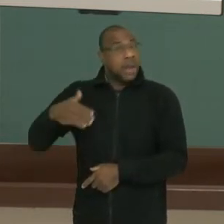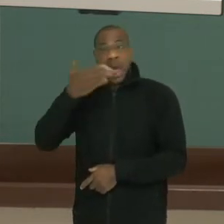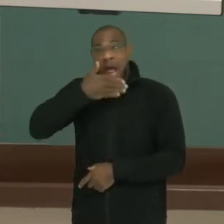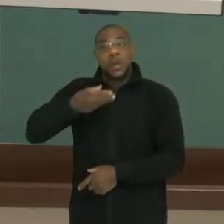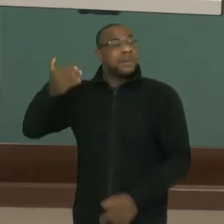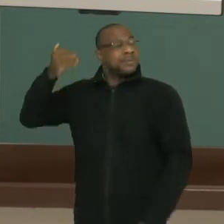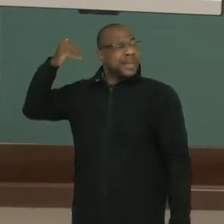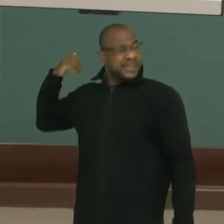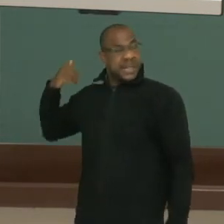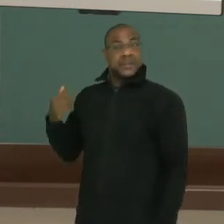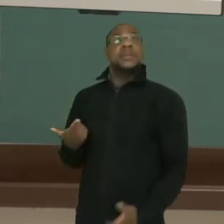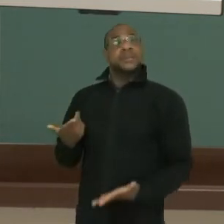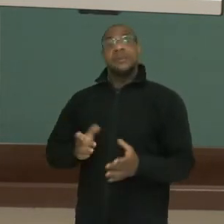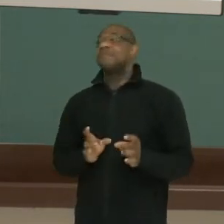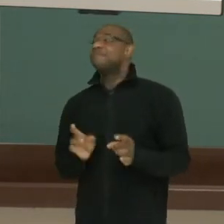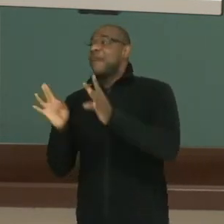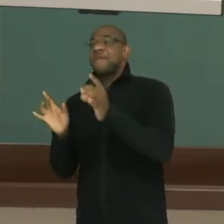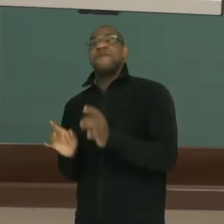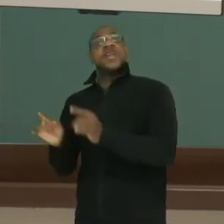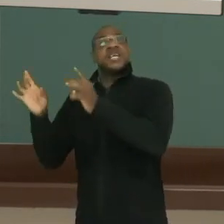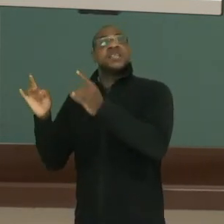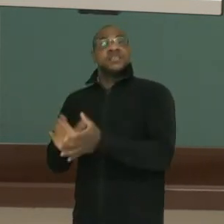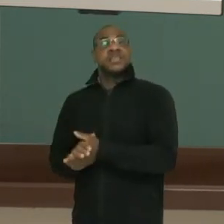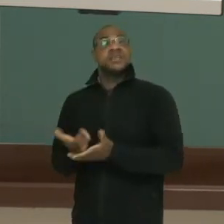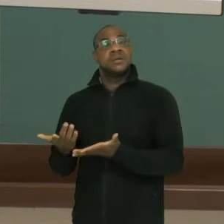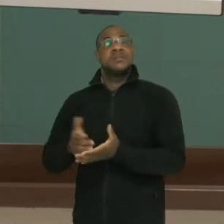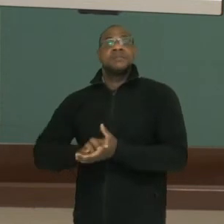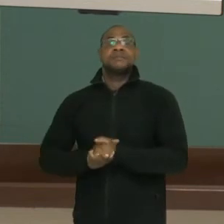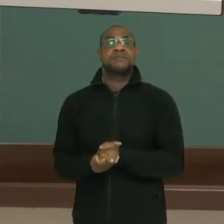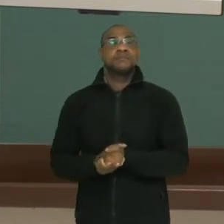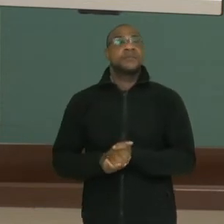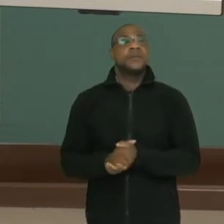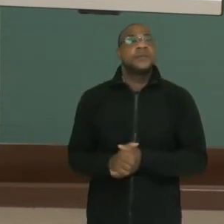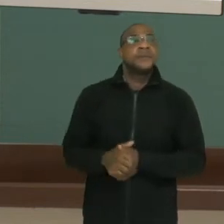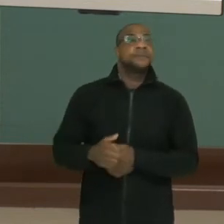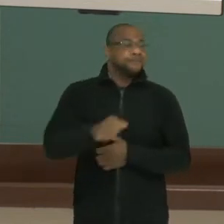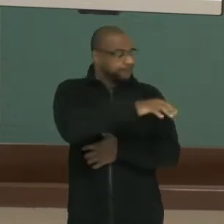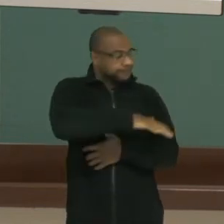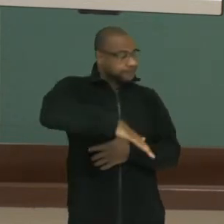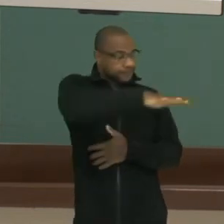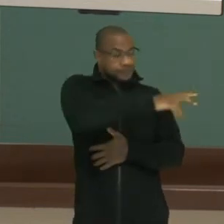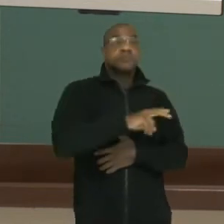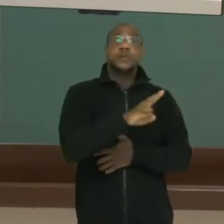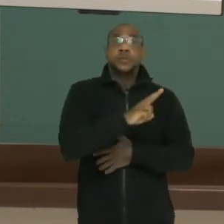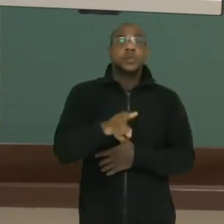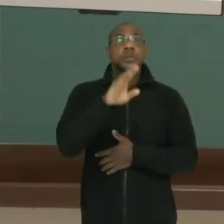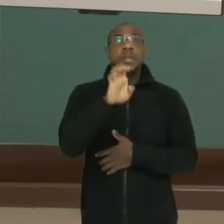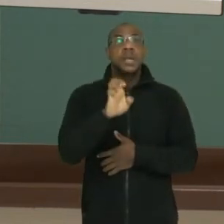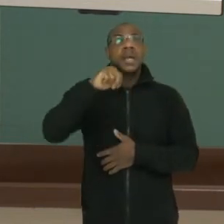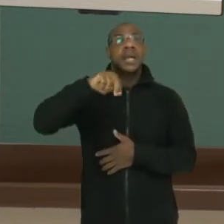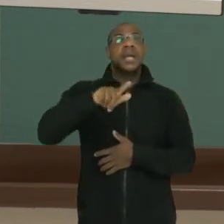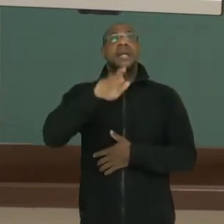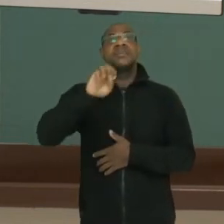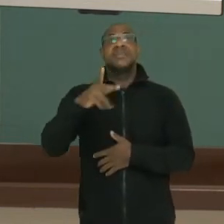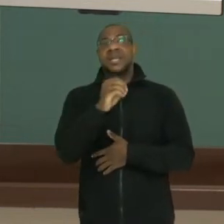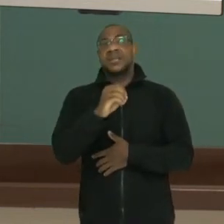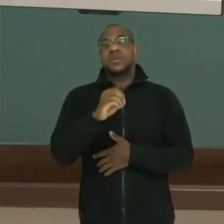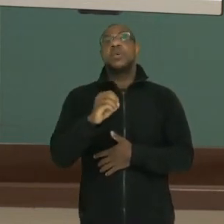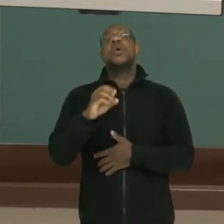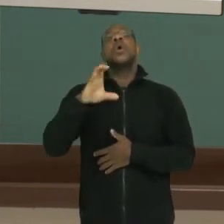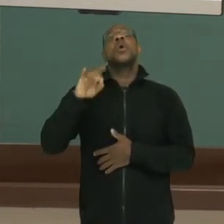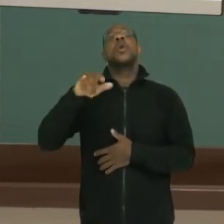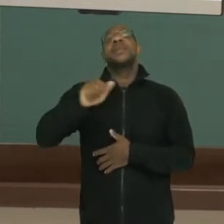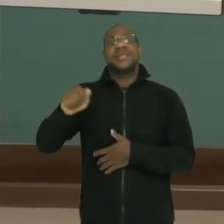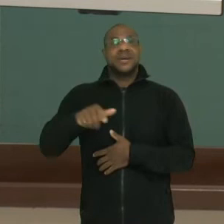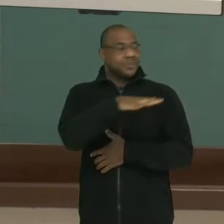E essas propriedades acabaram ficando conhecidas então como engenho de açúcar, e na sociedade